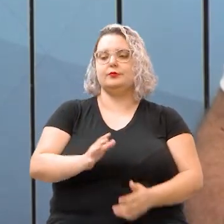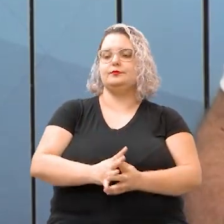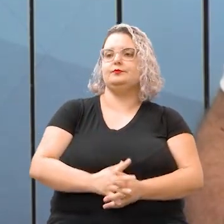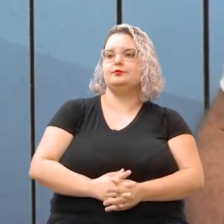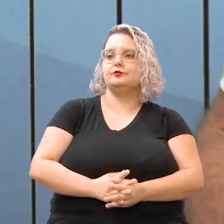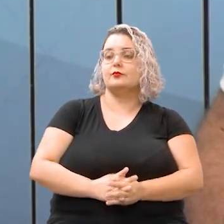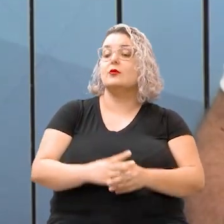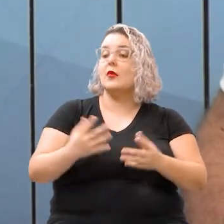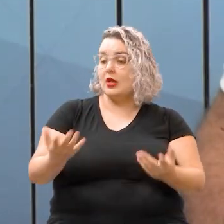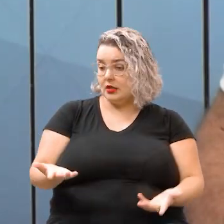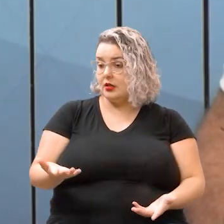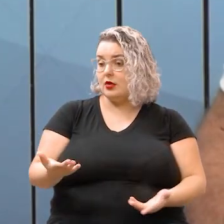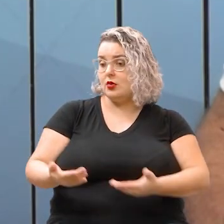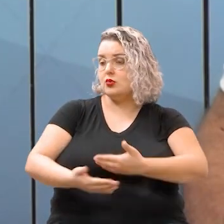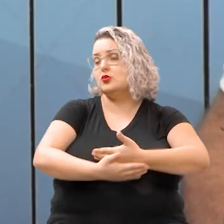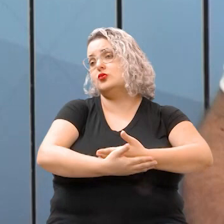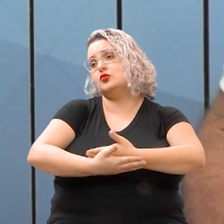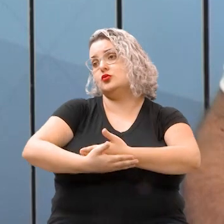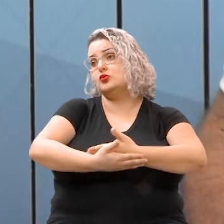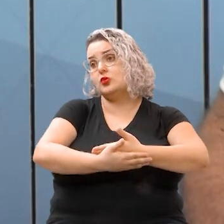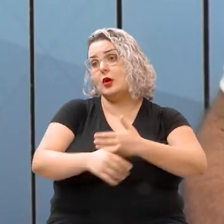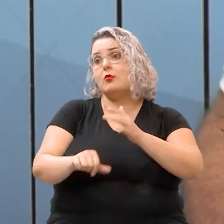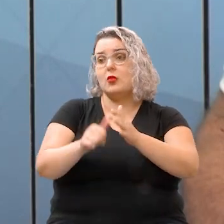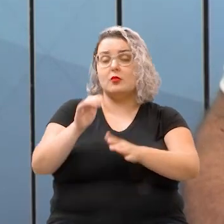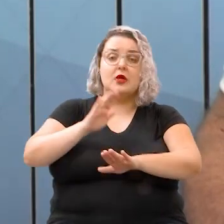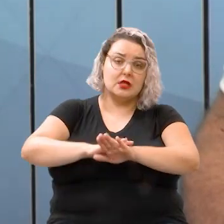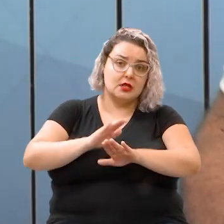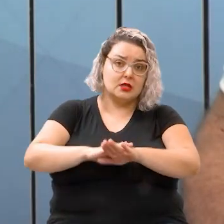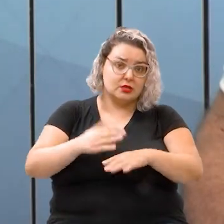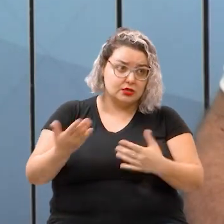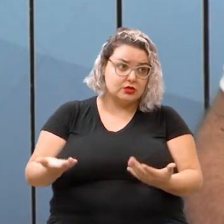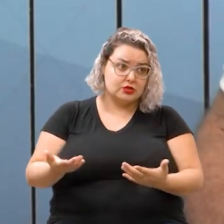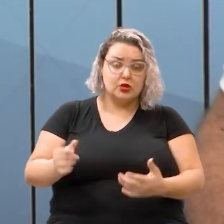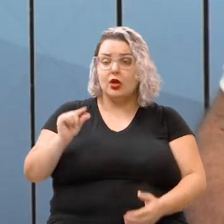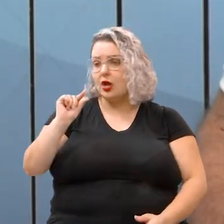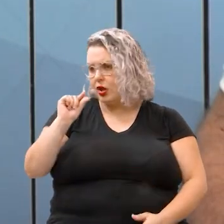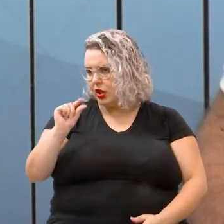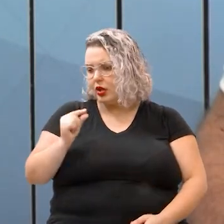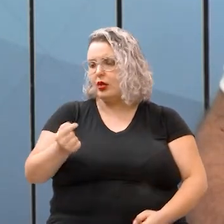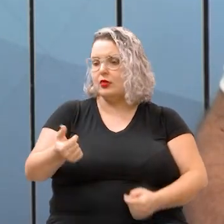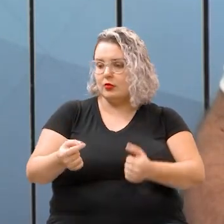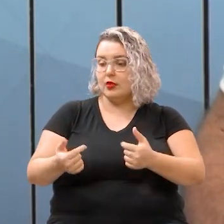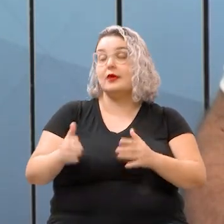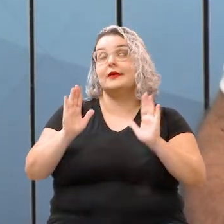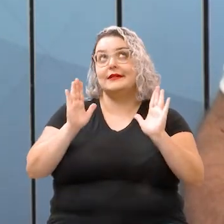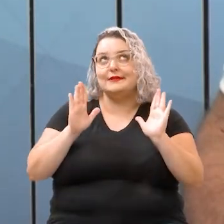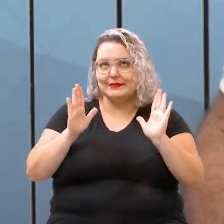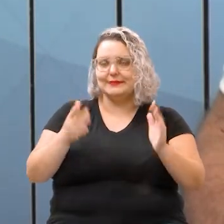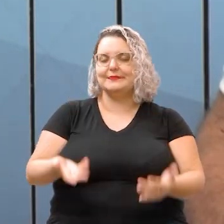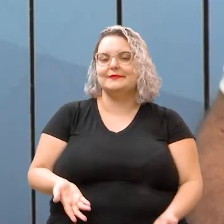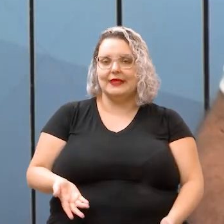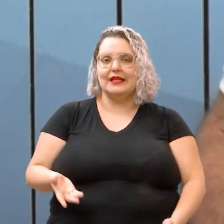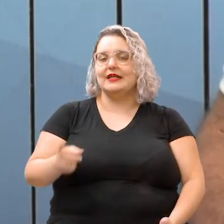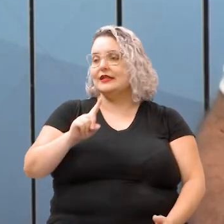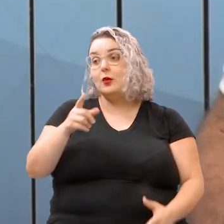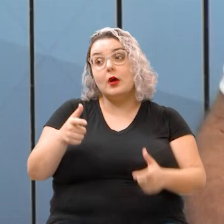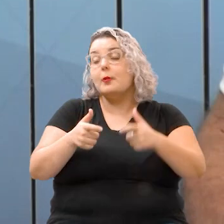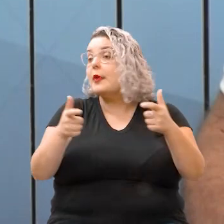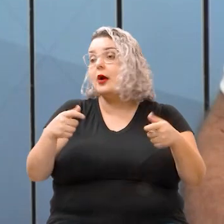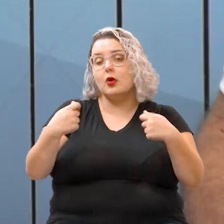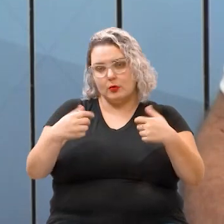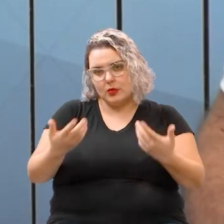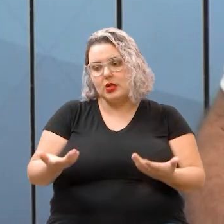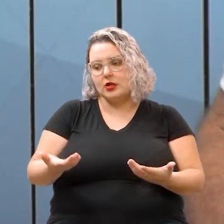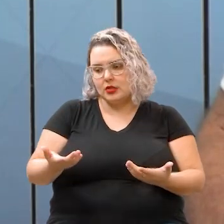E, então, os bebezinhos, a primeira ação da odontologia, em poucos casos, ainda bem, né, que não é a maioria que